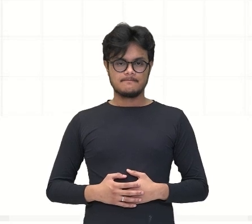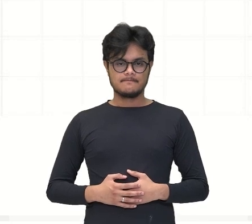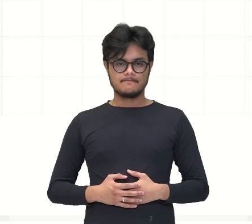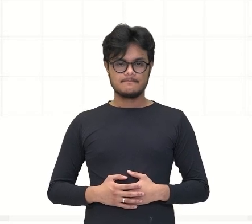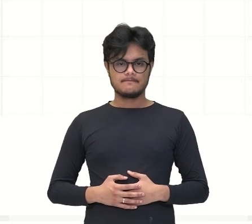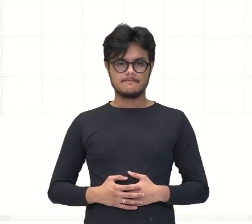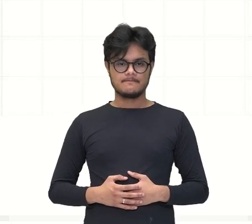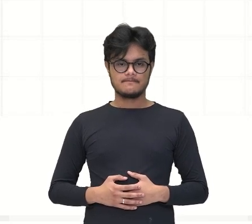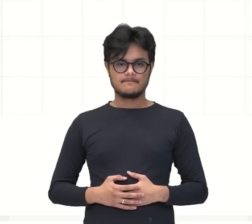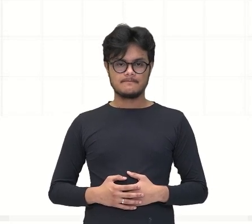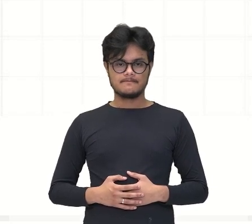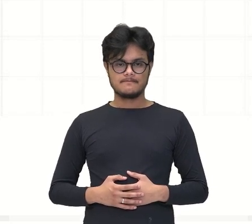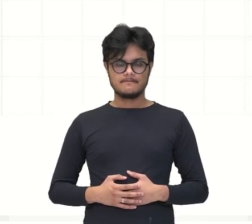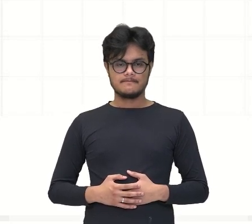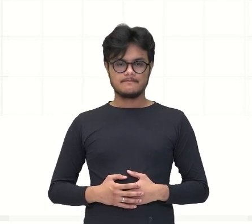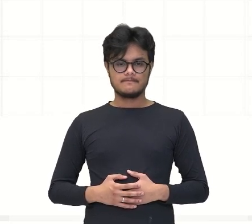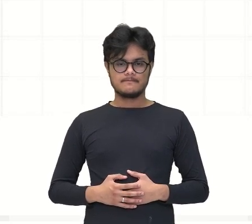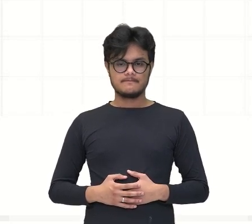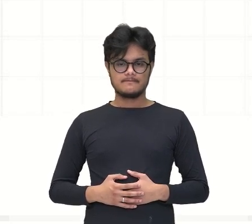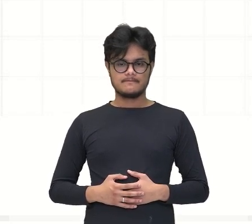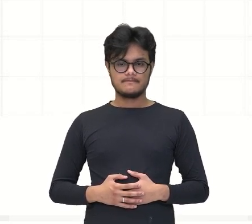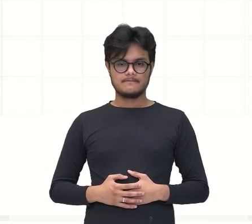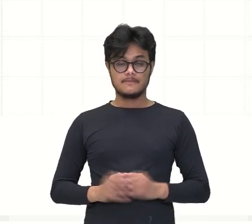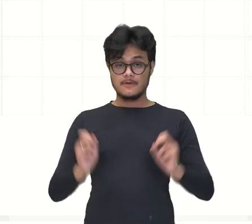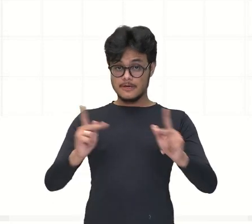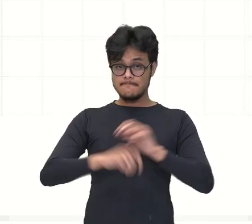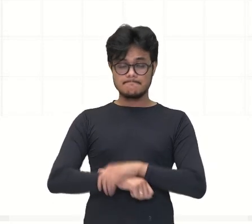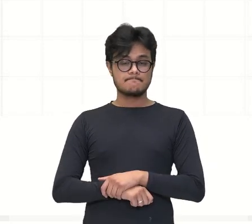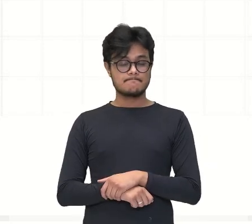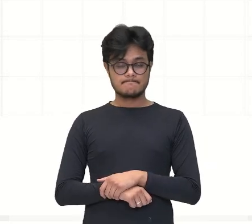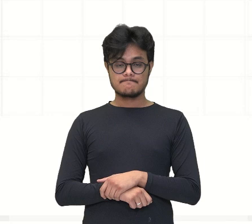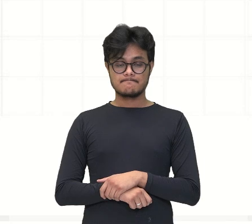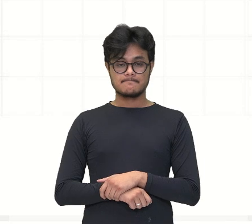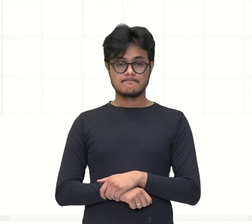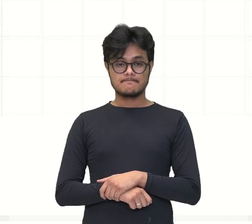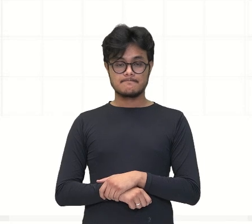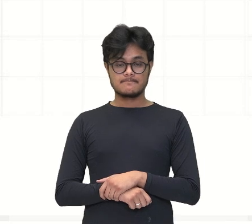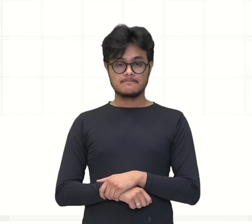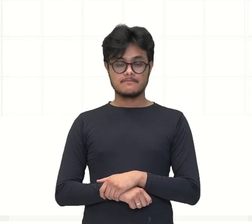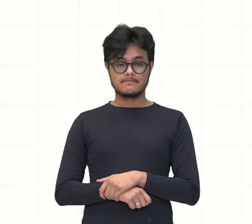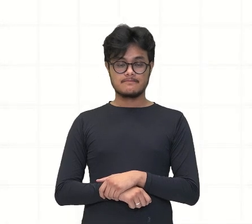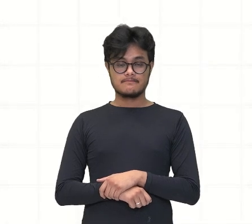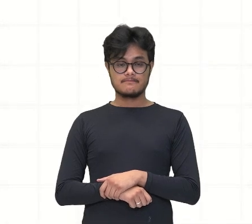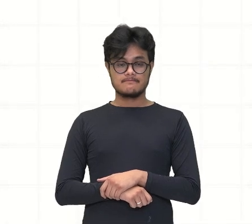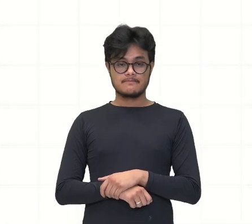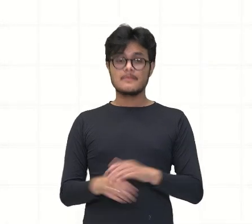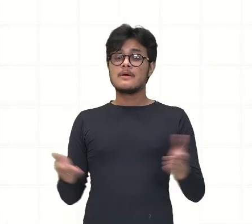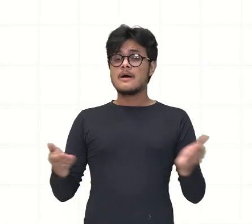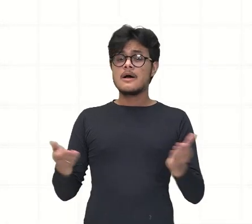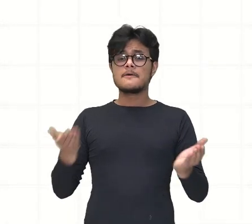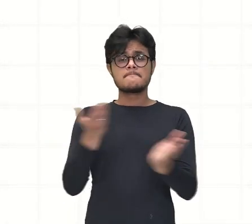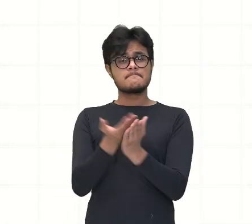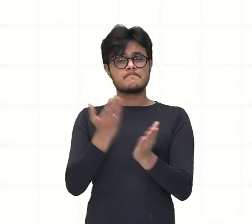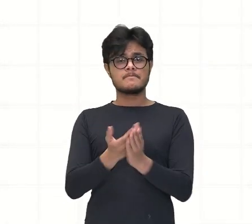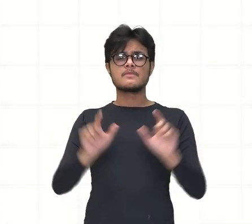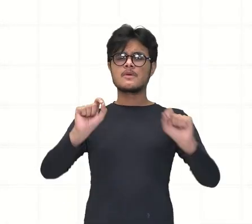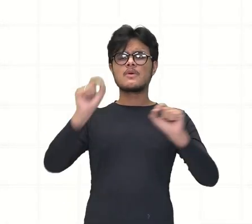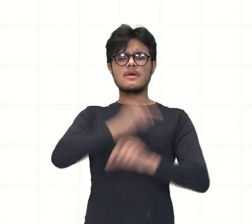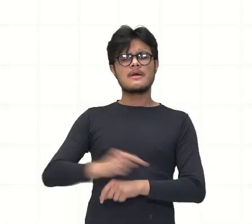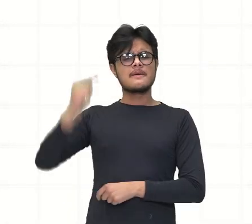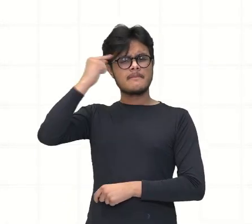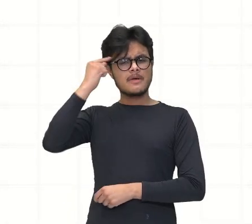UA, ou 5 unidades astronômicas. Beleza? Também vamos trabalhar aqui a ideia de